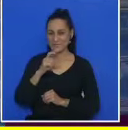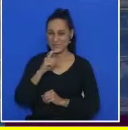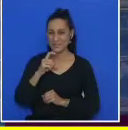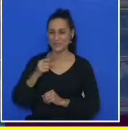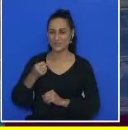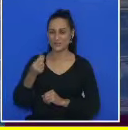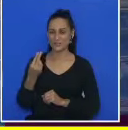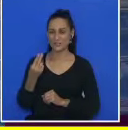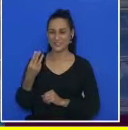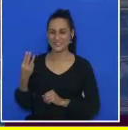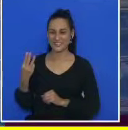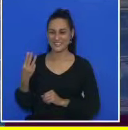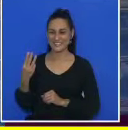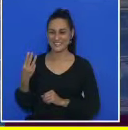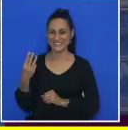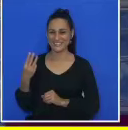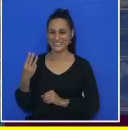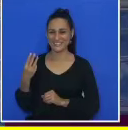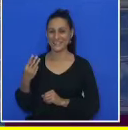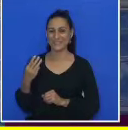Verde, 23.